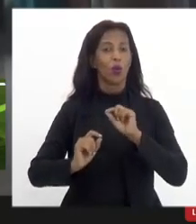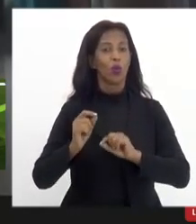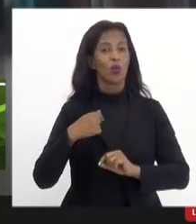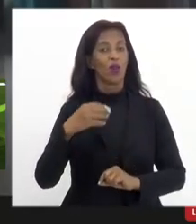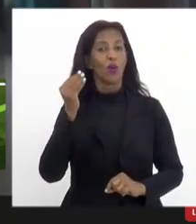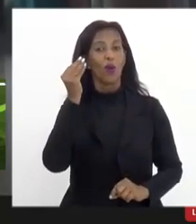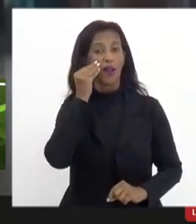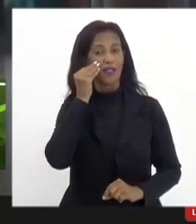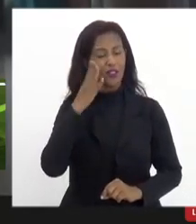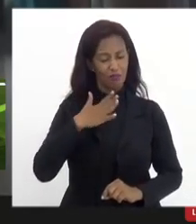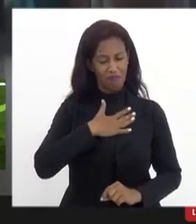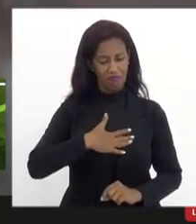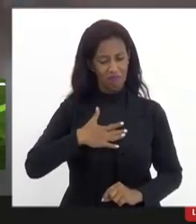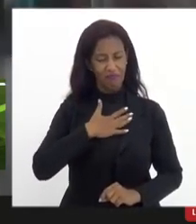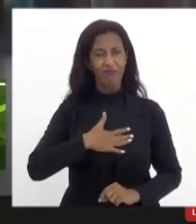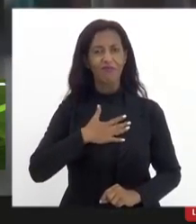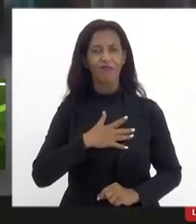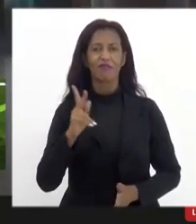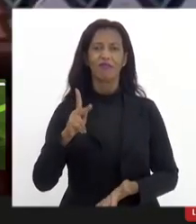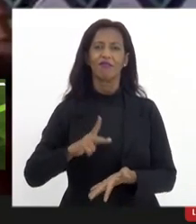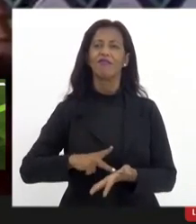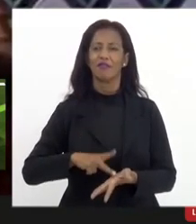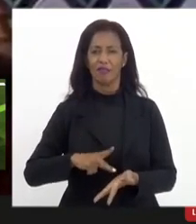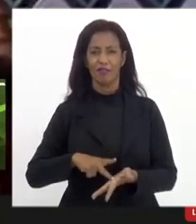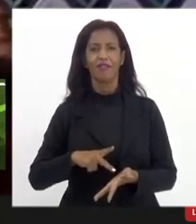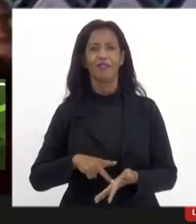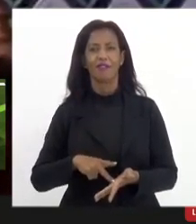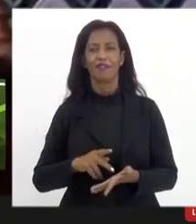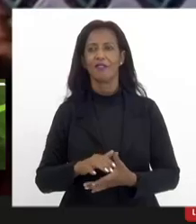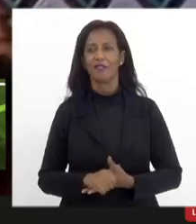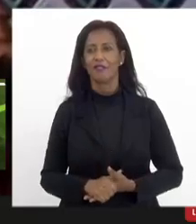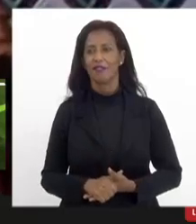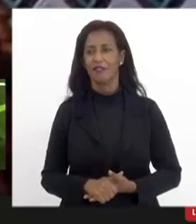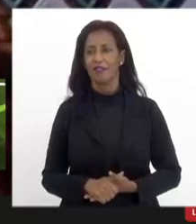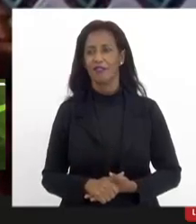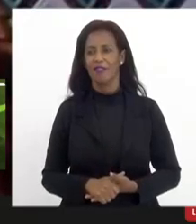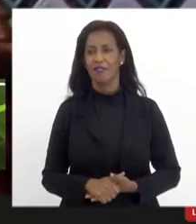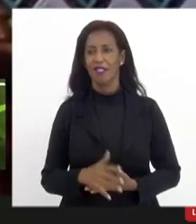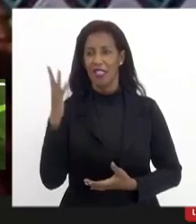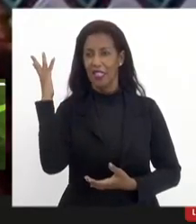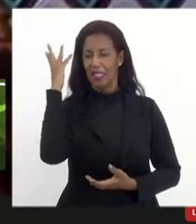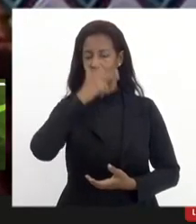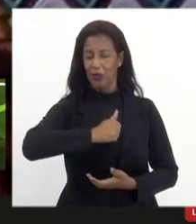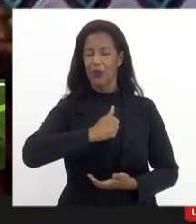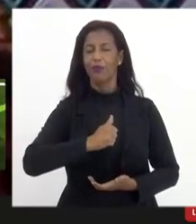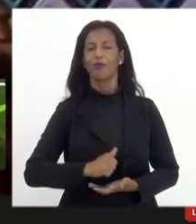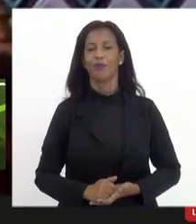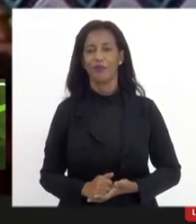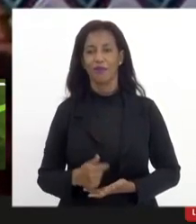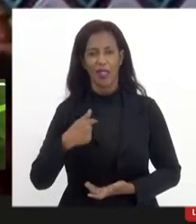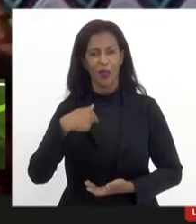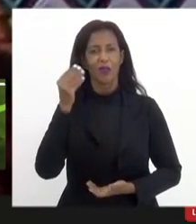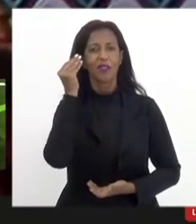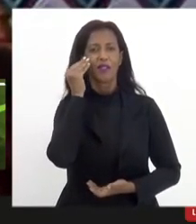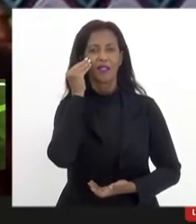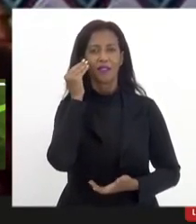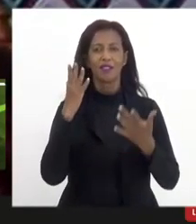que tive o prazer e que realmente... Maravilhoso. Né? Lindo, lindo, lindo. É lindo. Lindo. Eu também assisti lindo. No Carlos